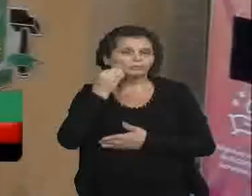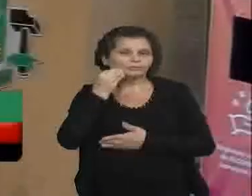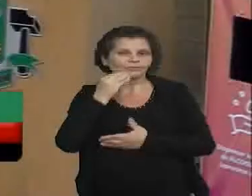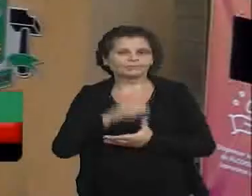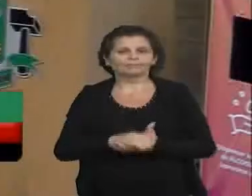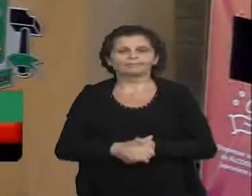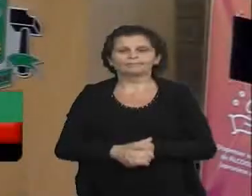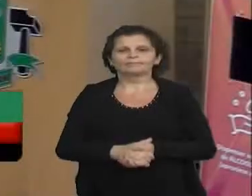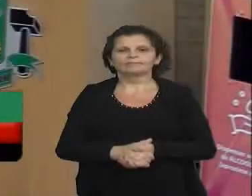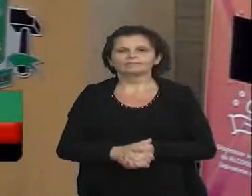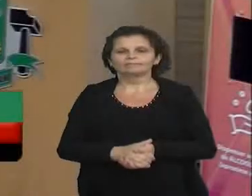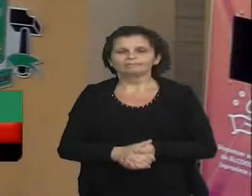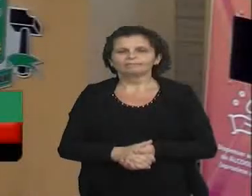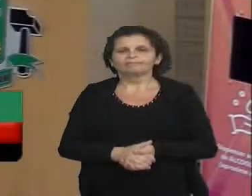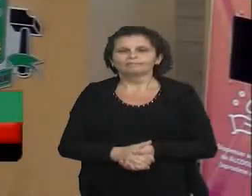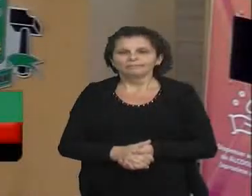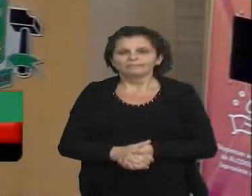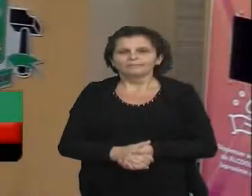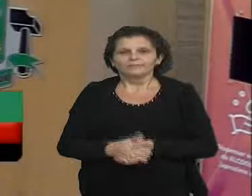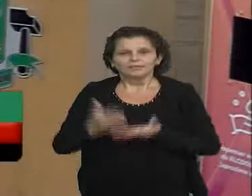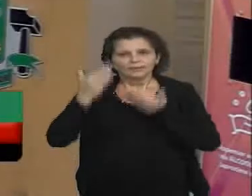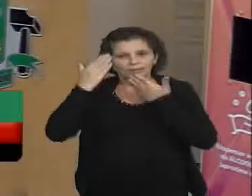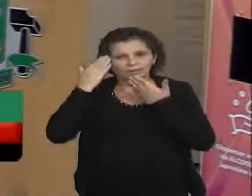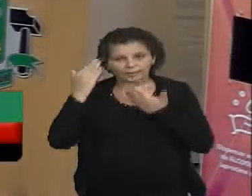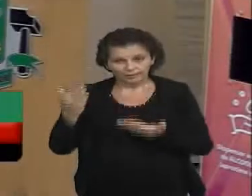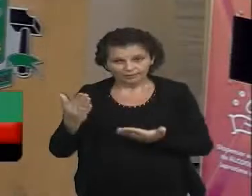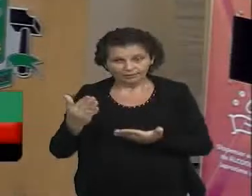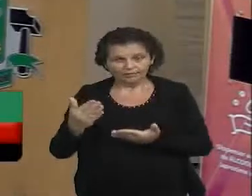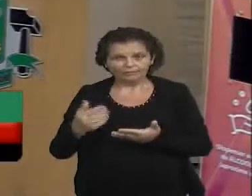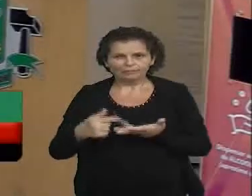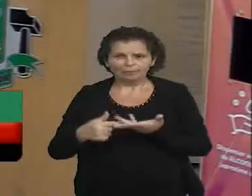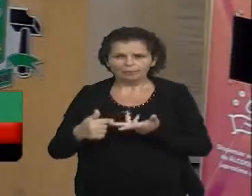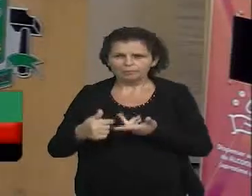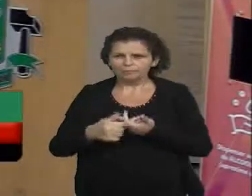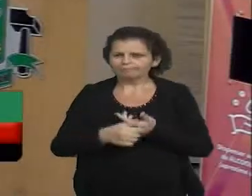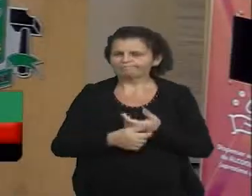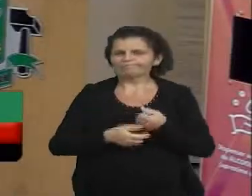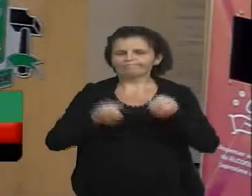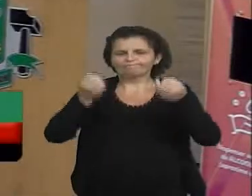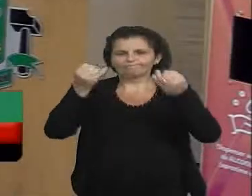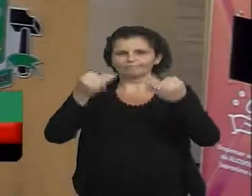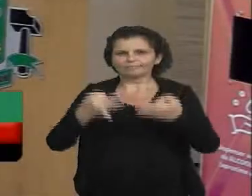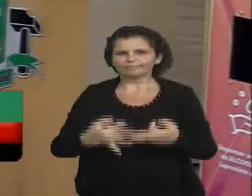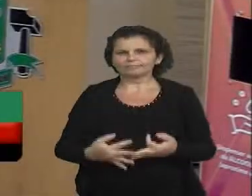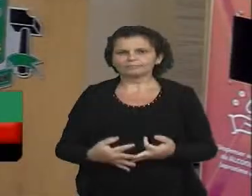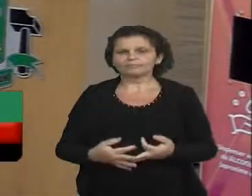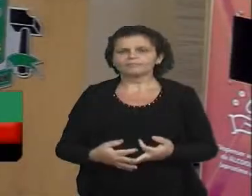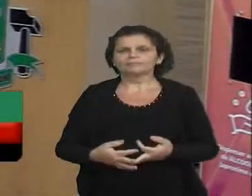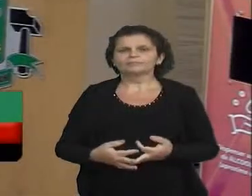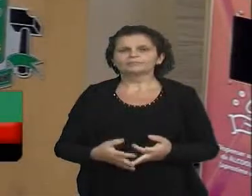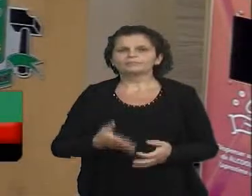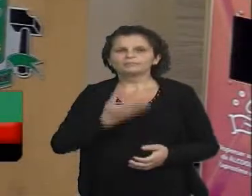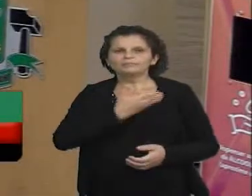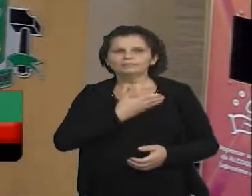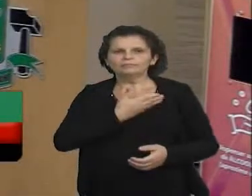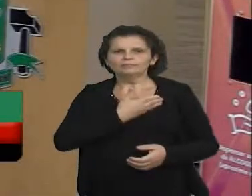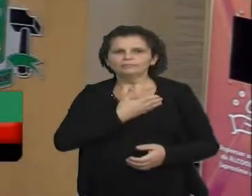presidente. Eu que agradeço, vereador Michel, pelas palavras ao nosso